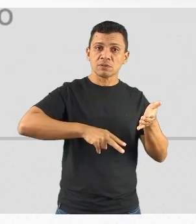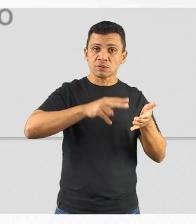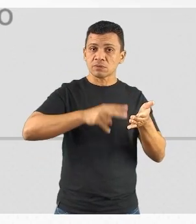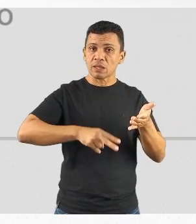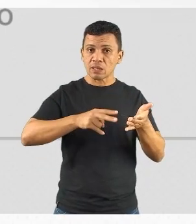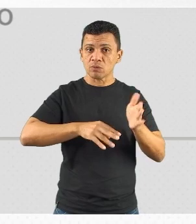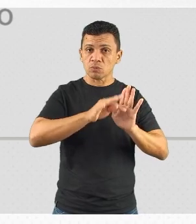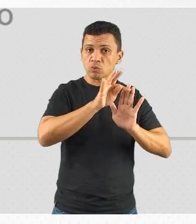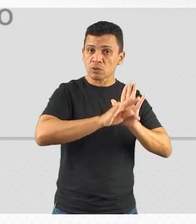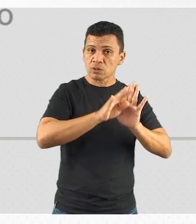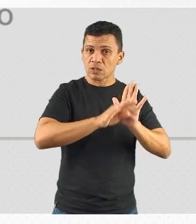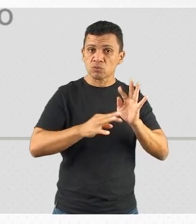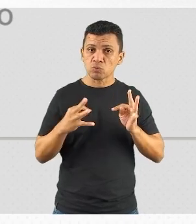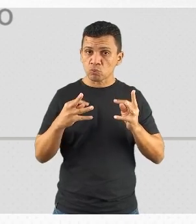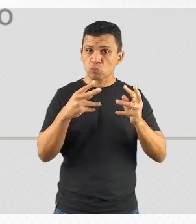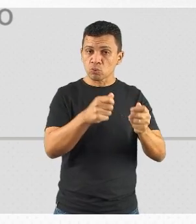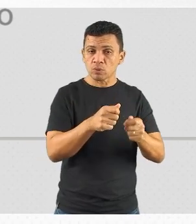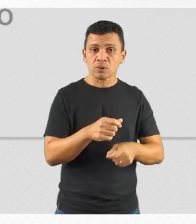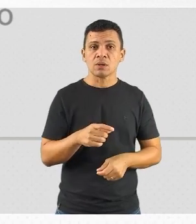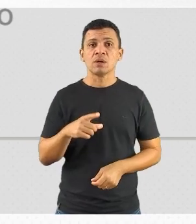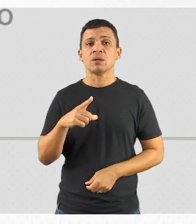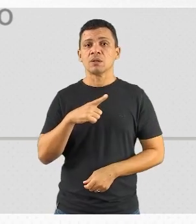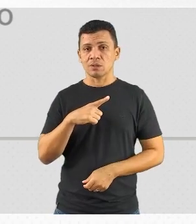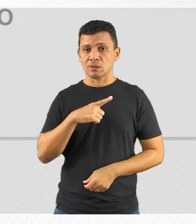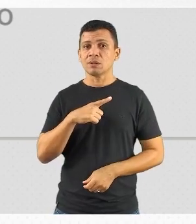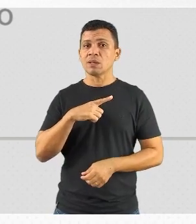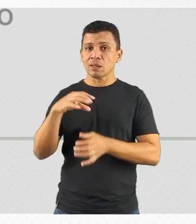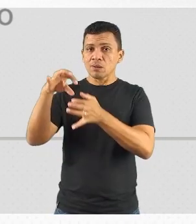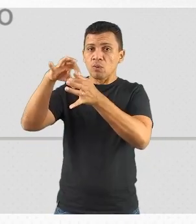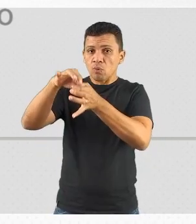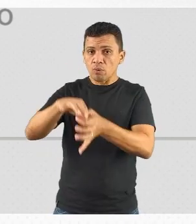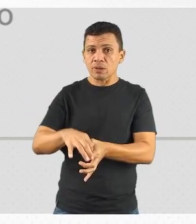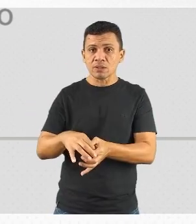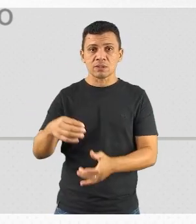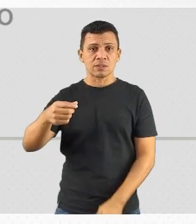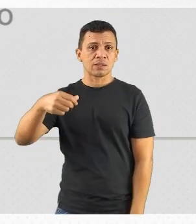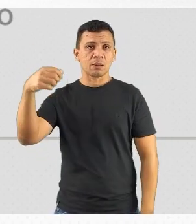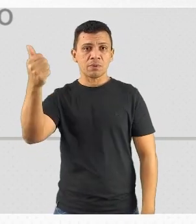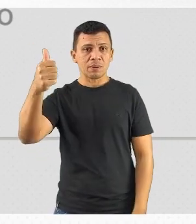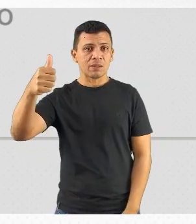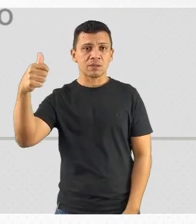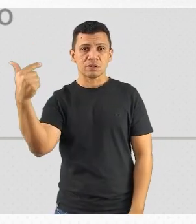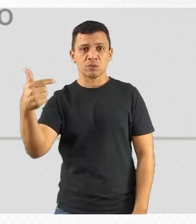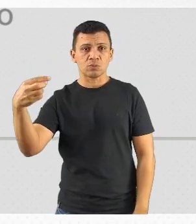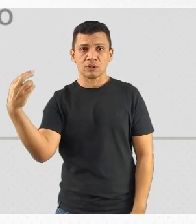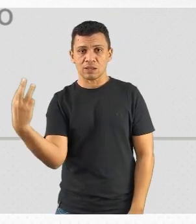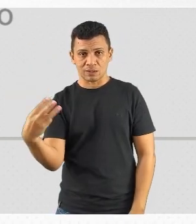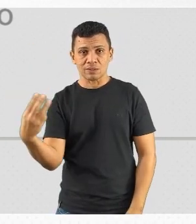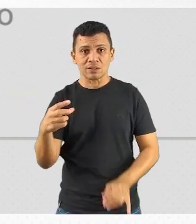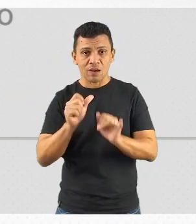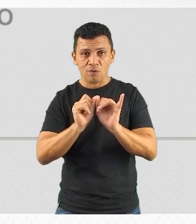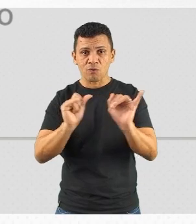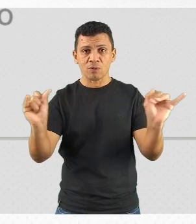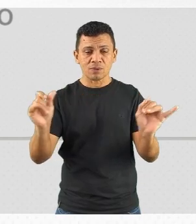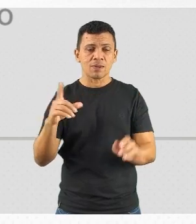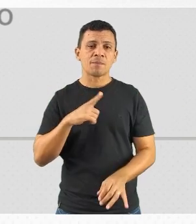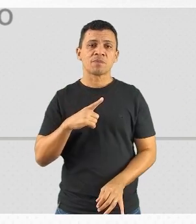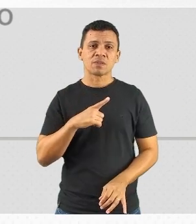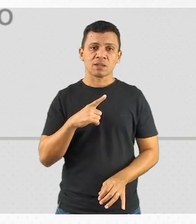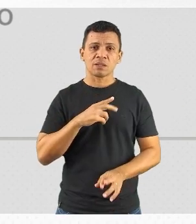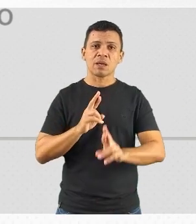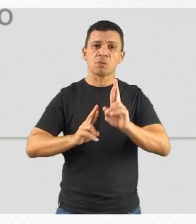todo, ele apresenta coerência, porque desde a primeira informação até a última, ele está tendo uma